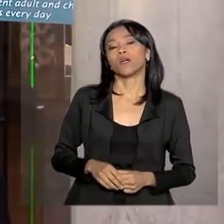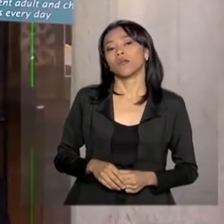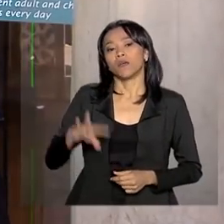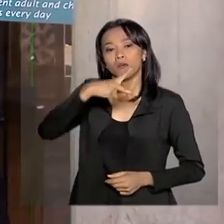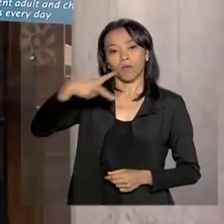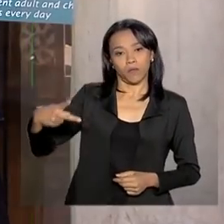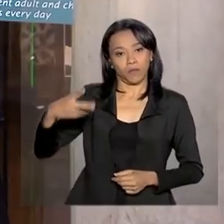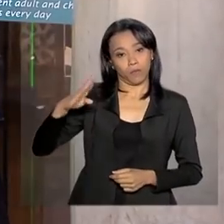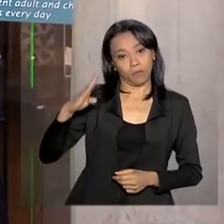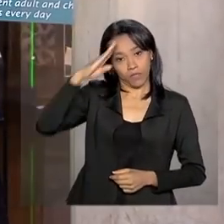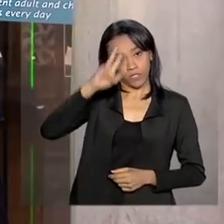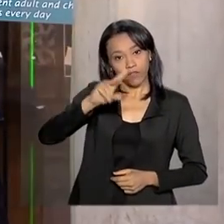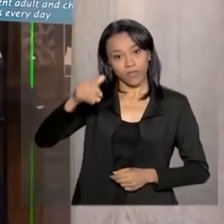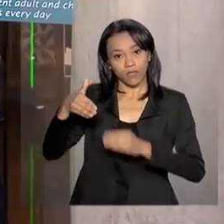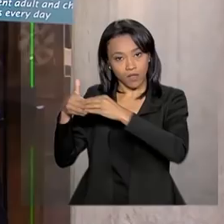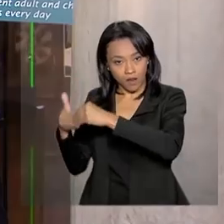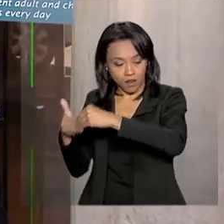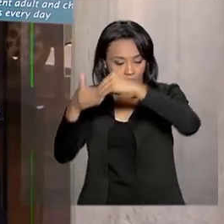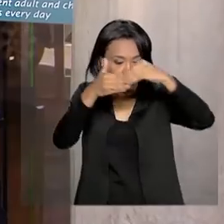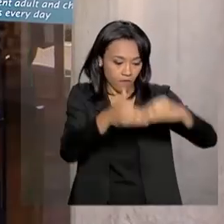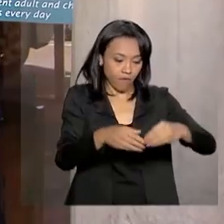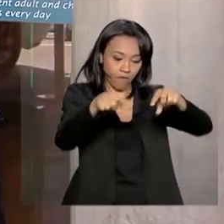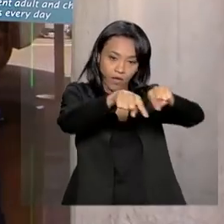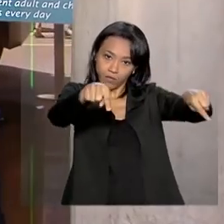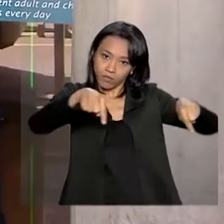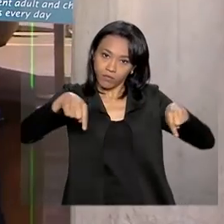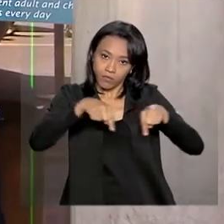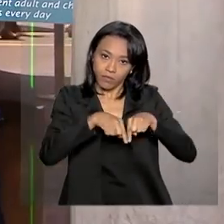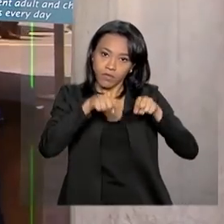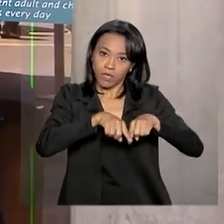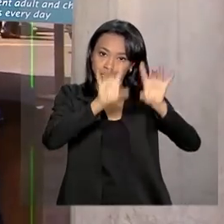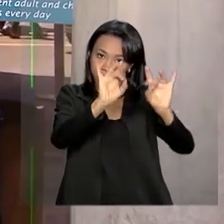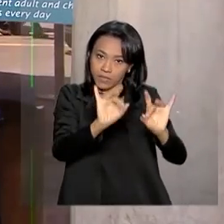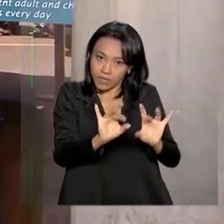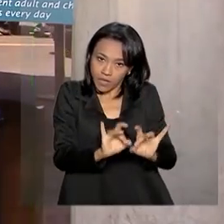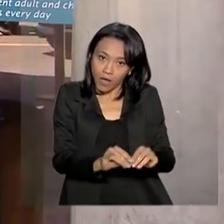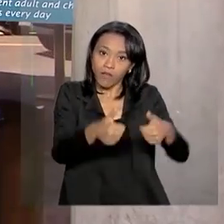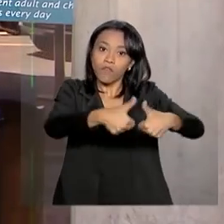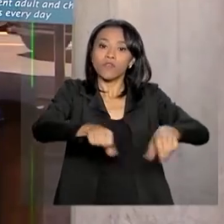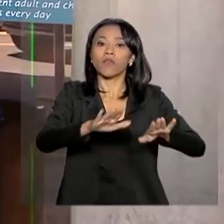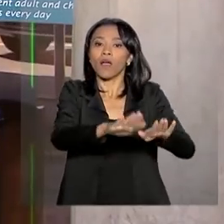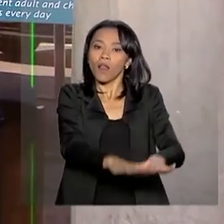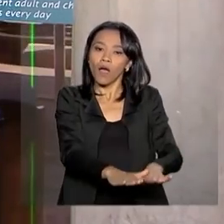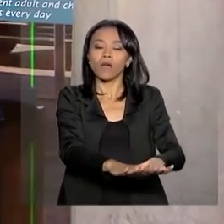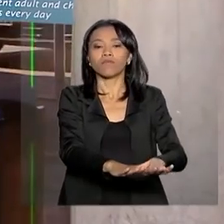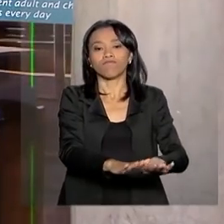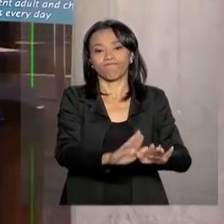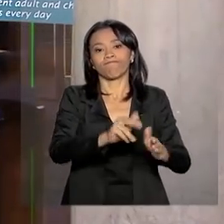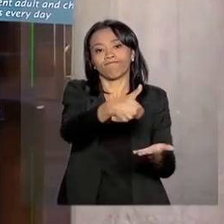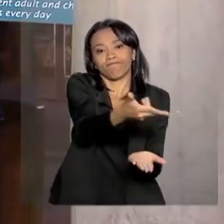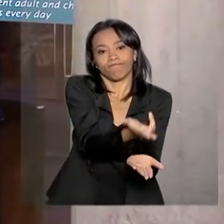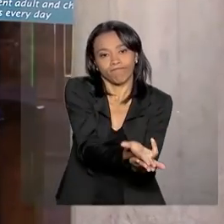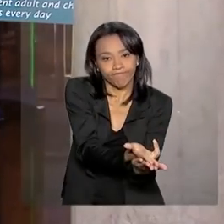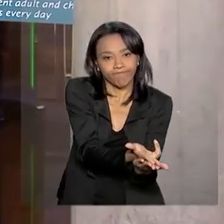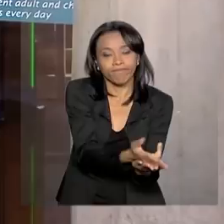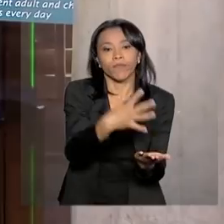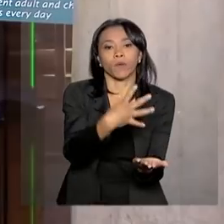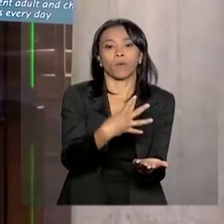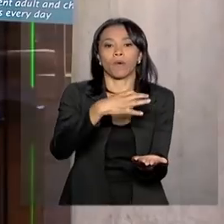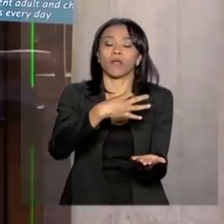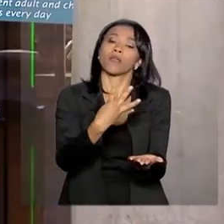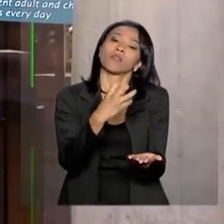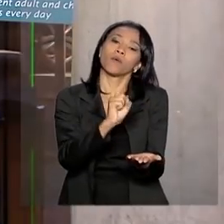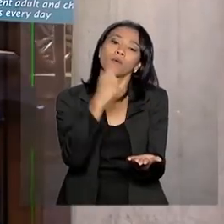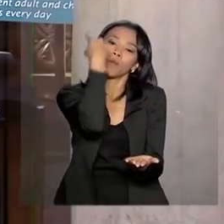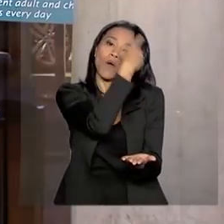assim que a cirurgia terminar, para o centro de terapia intensiva, onde deverá ficar durante 48 horas em repouso absoluto e depois deve ir